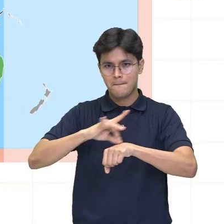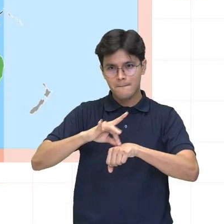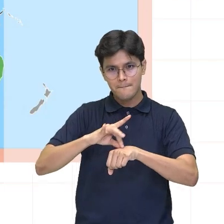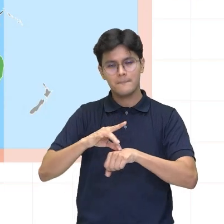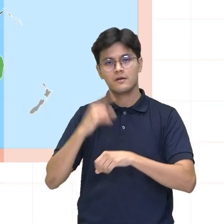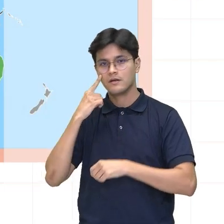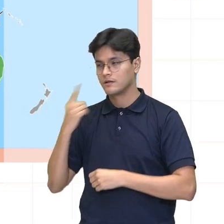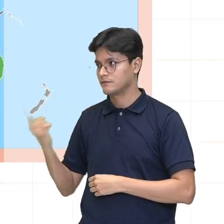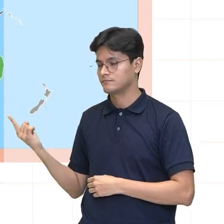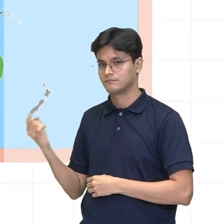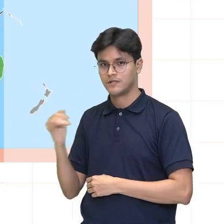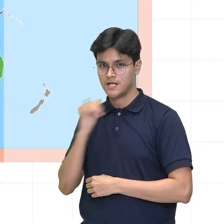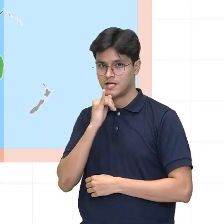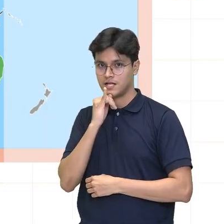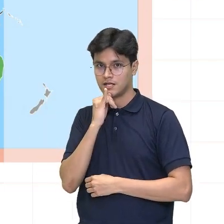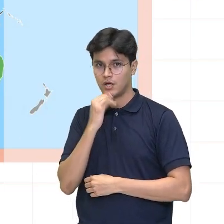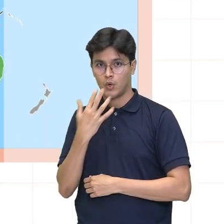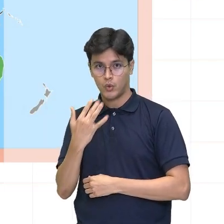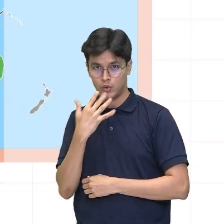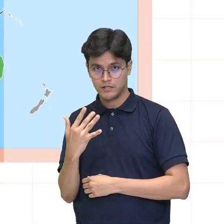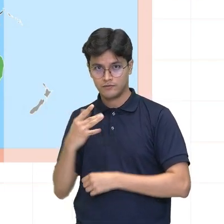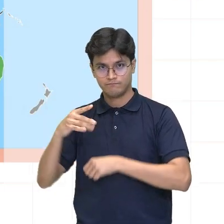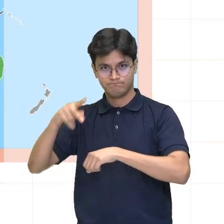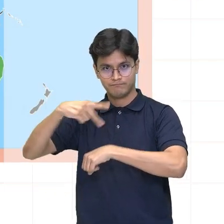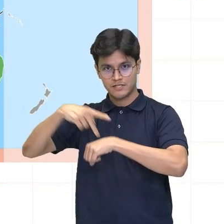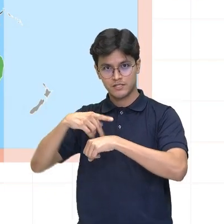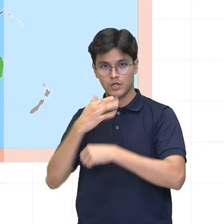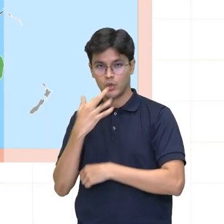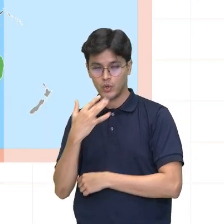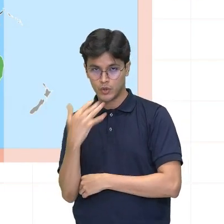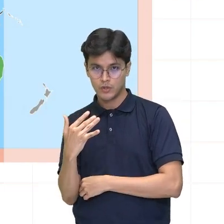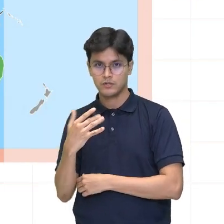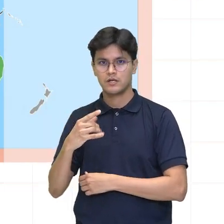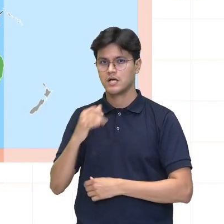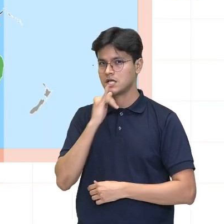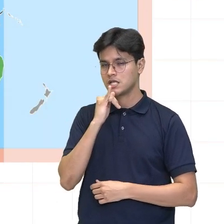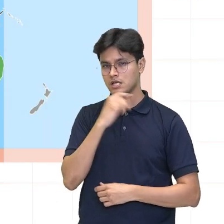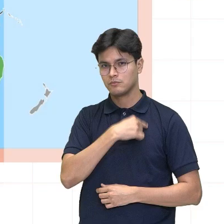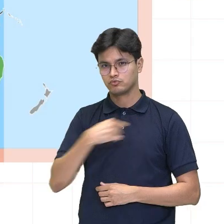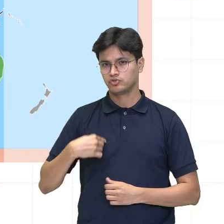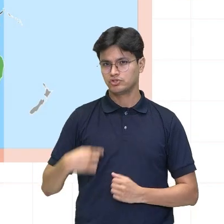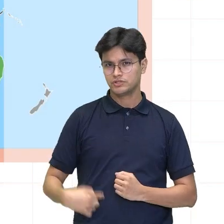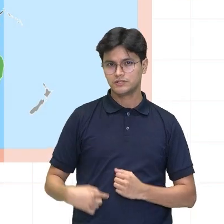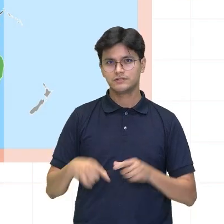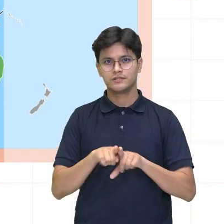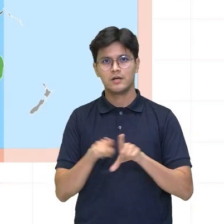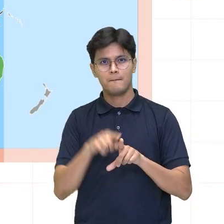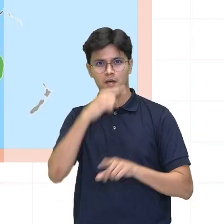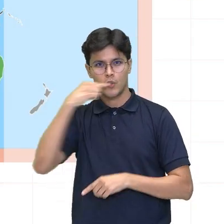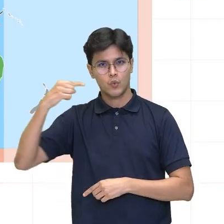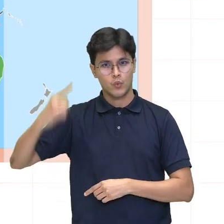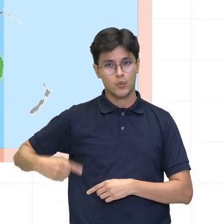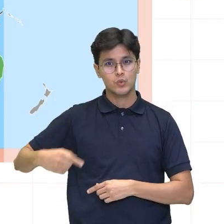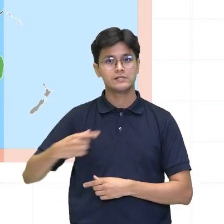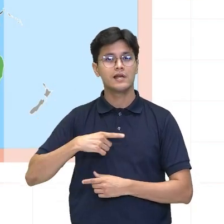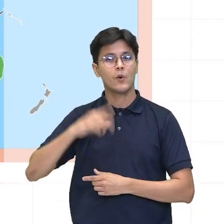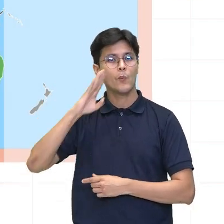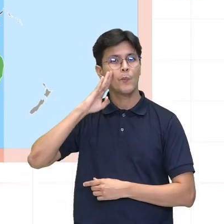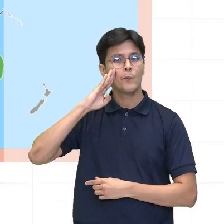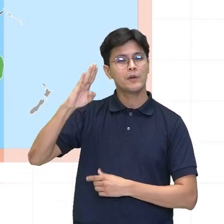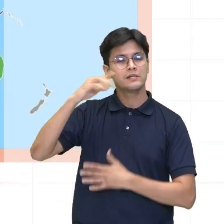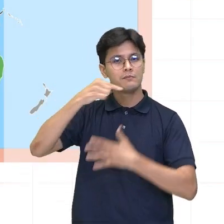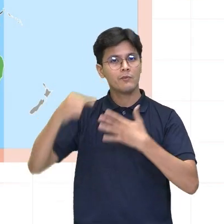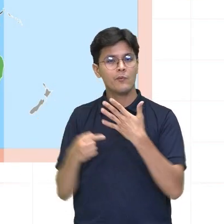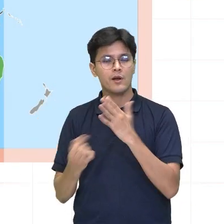Cazaquistão, China, Rússia, entre outros ali no continente asiático, são os principais produtores mundiais